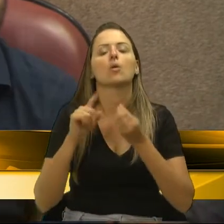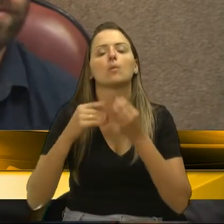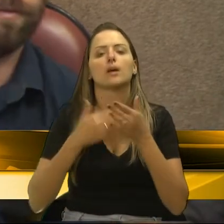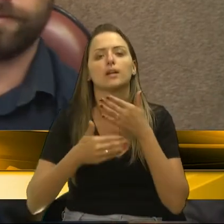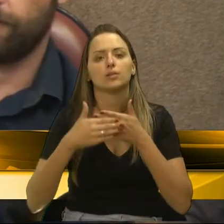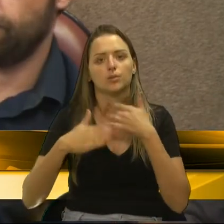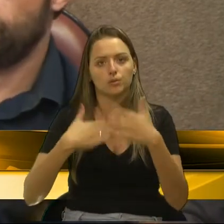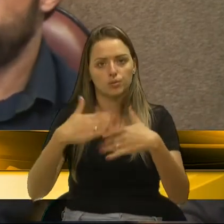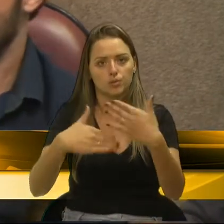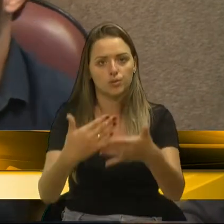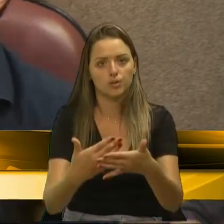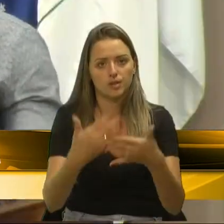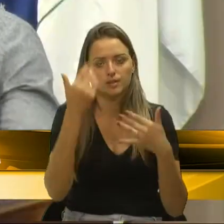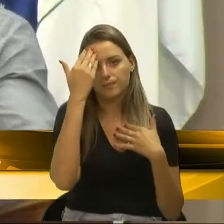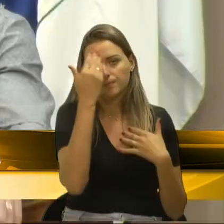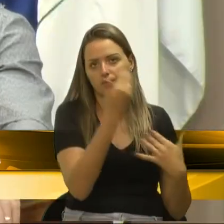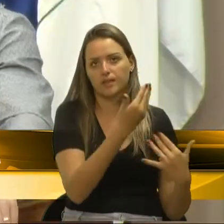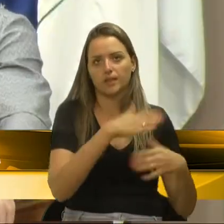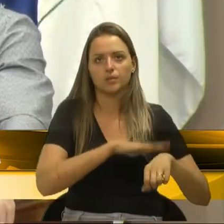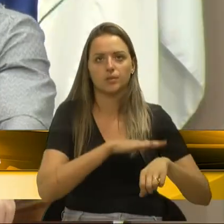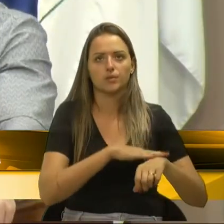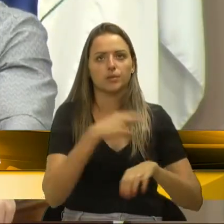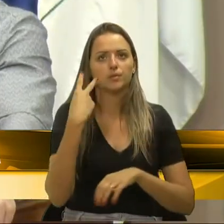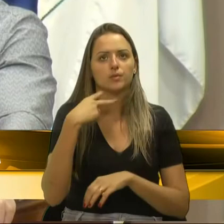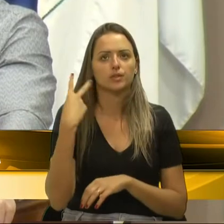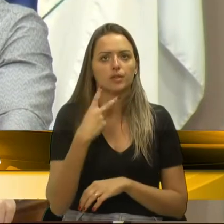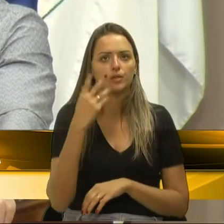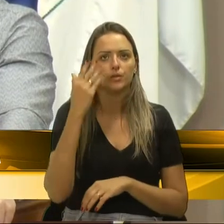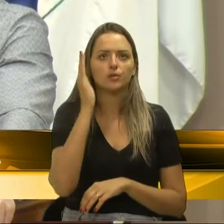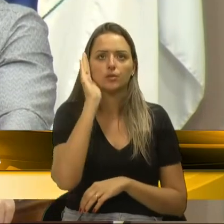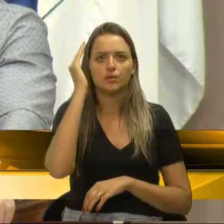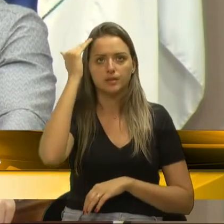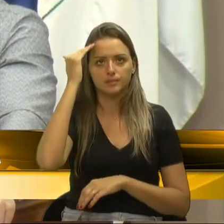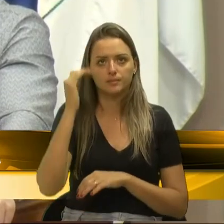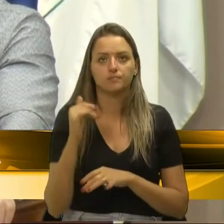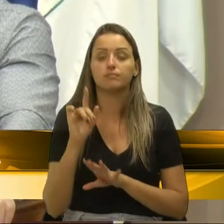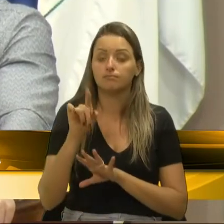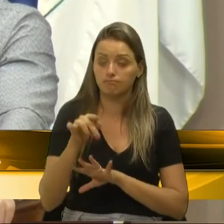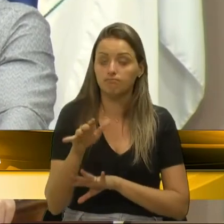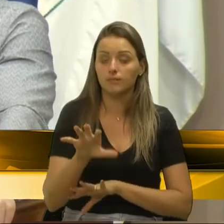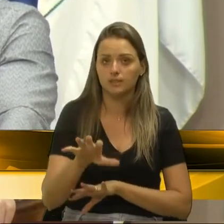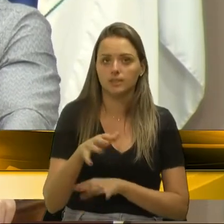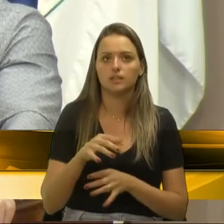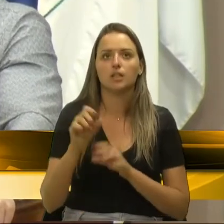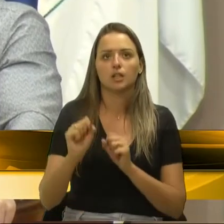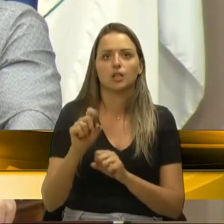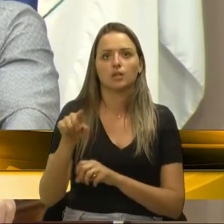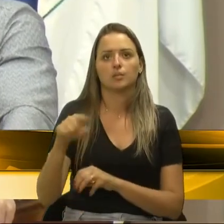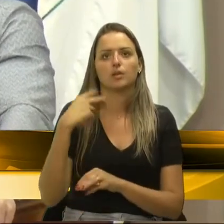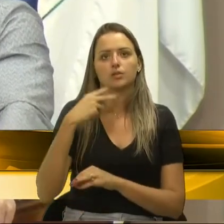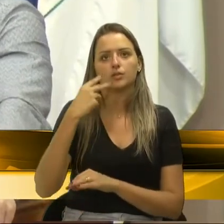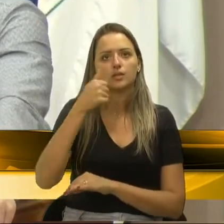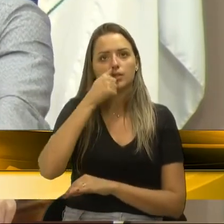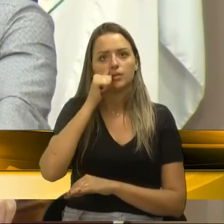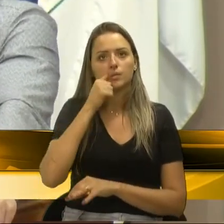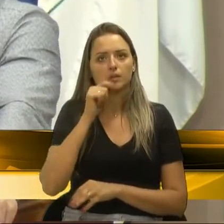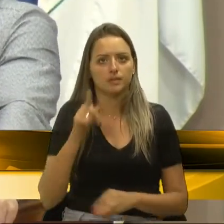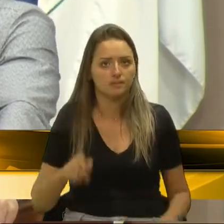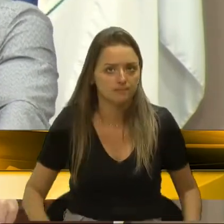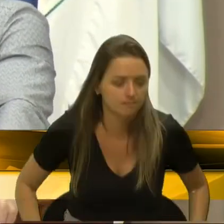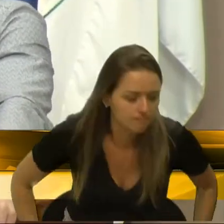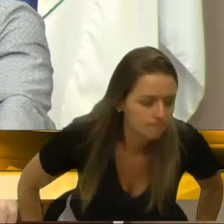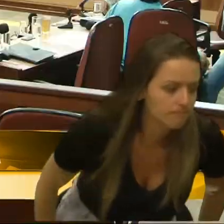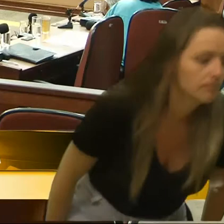processo. Obrigado pela parte, vereador Felipe. Boa tarde, vereador. É isso mesmo. De imediato, sua parte, Paula Ayers.